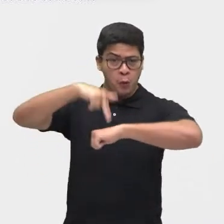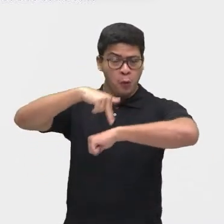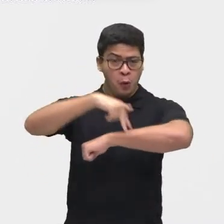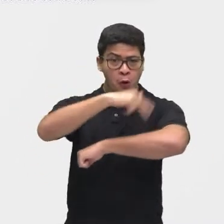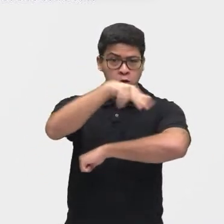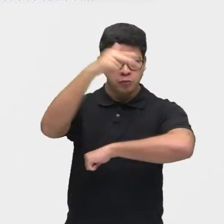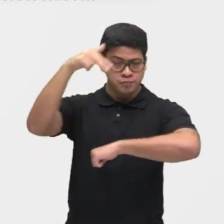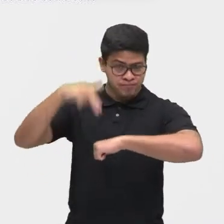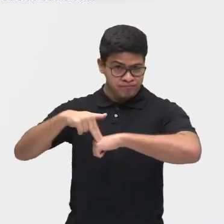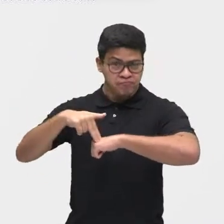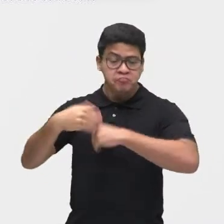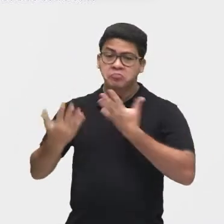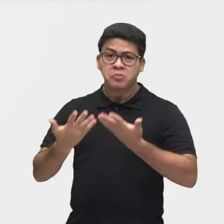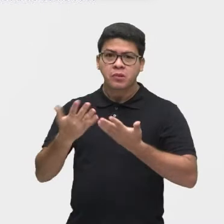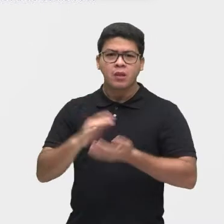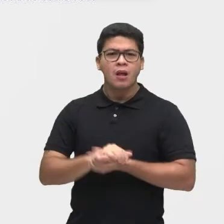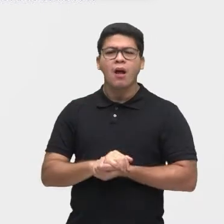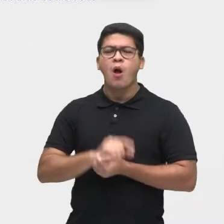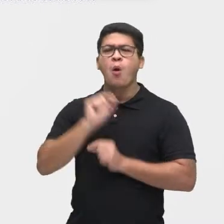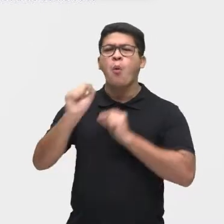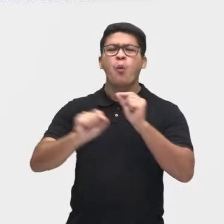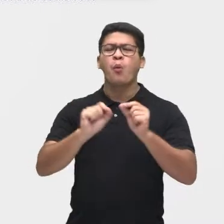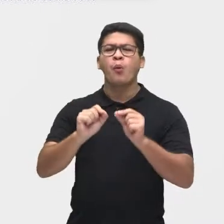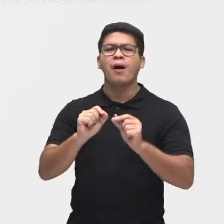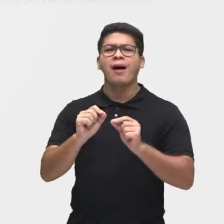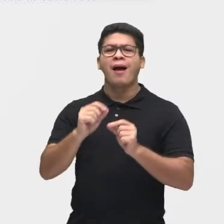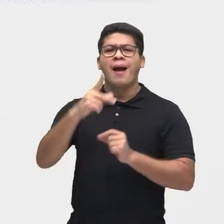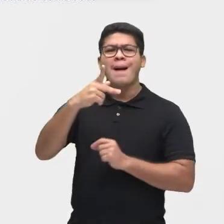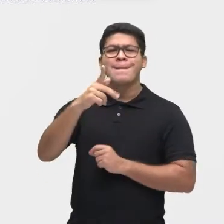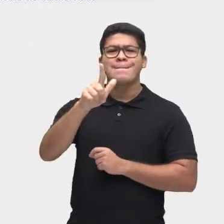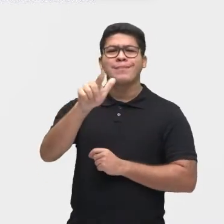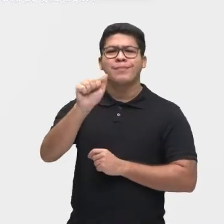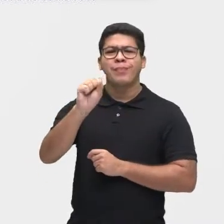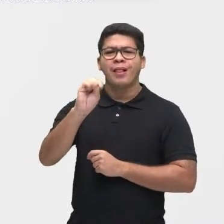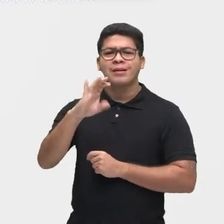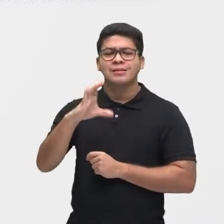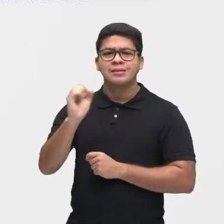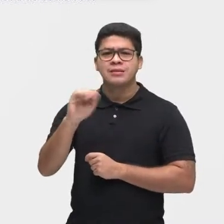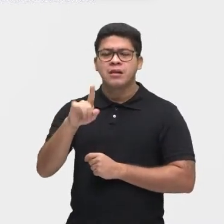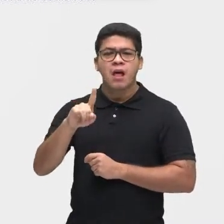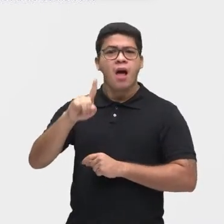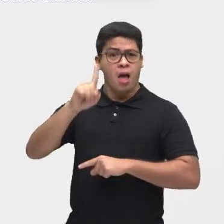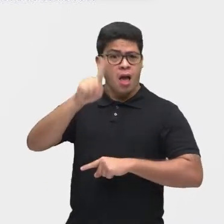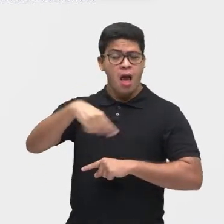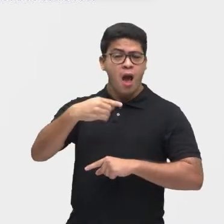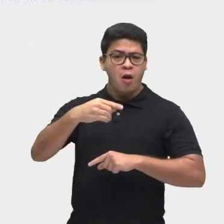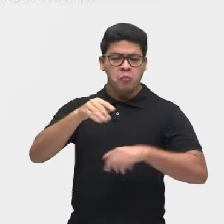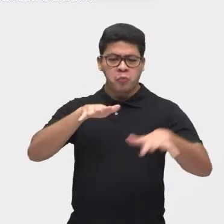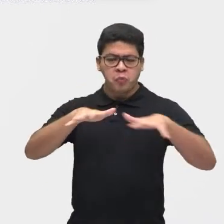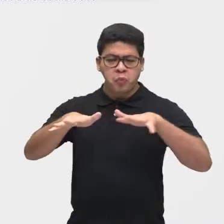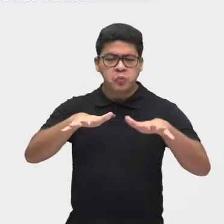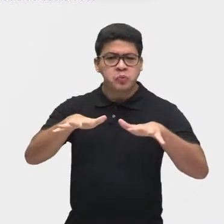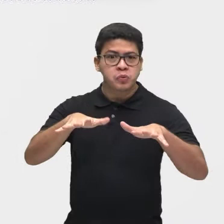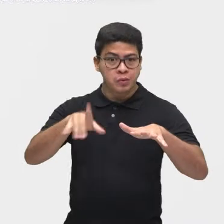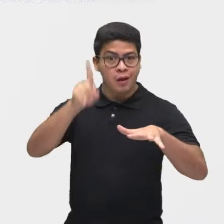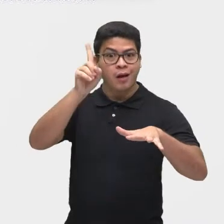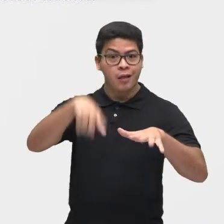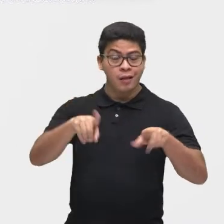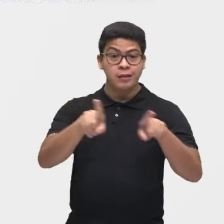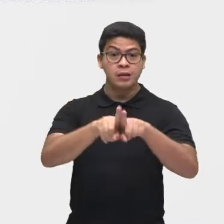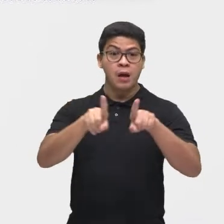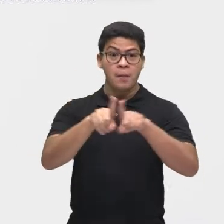Ó, plasticidade dos movimentos, né? Vai trabalhar muito o quê? A